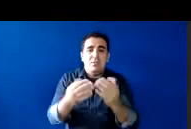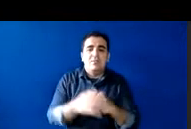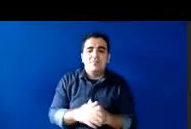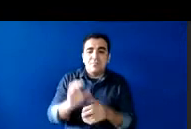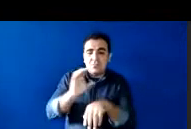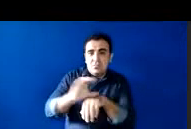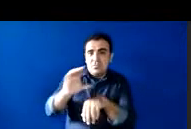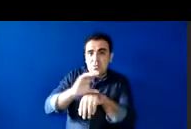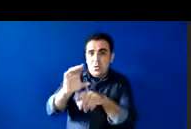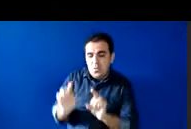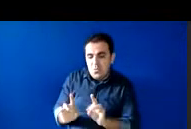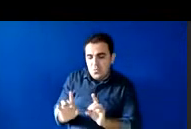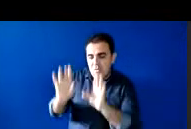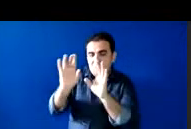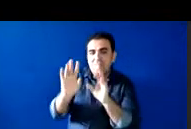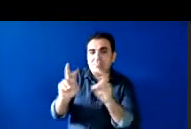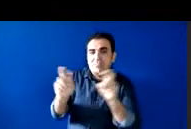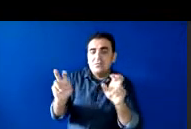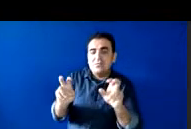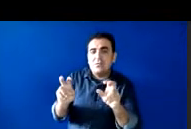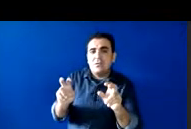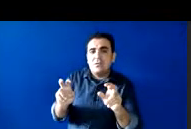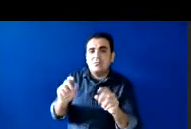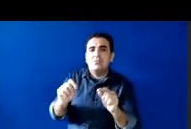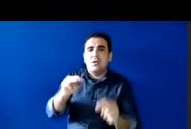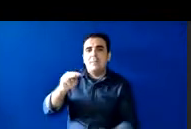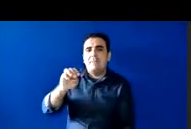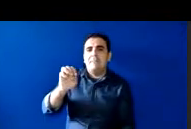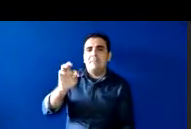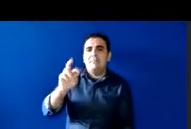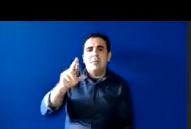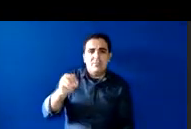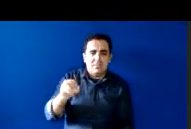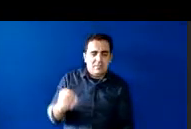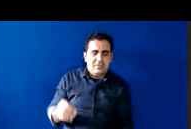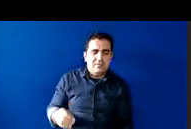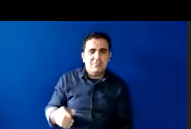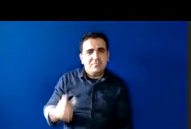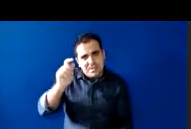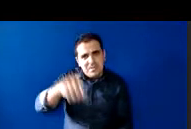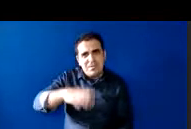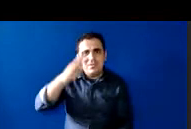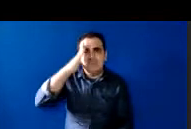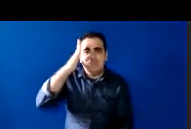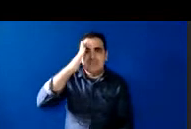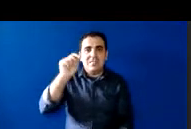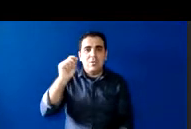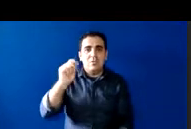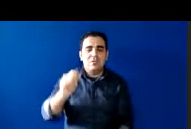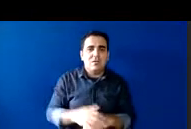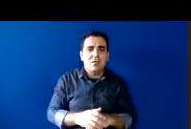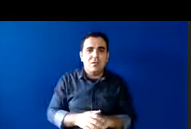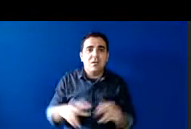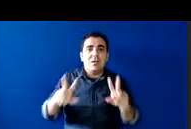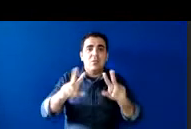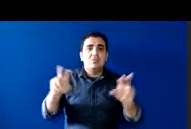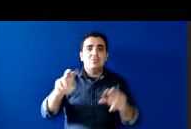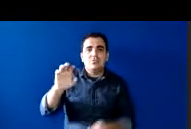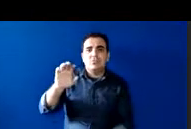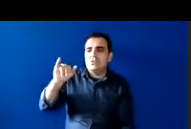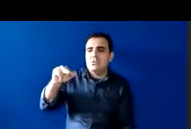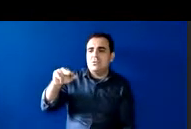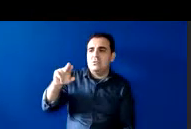especialização sobre saúde materna e saúde infantil. E precisamos entender também de insumos,